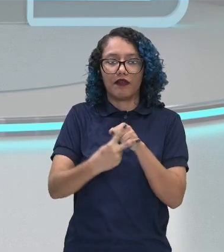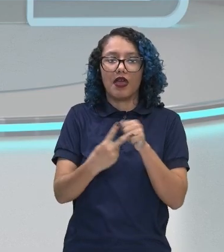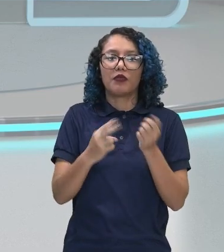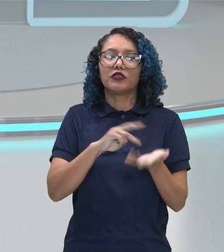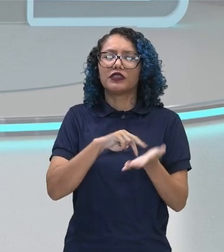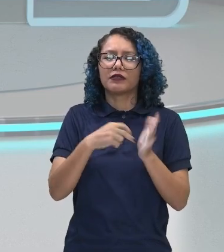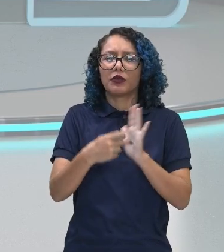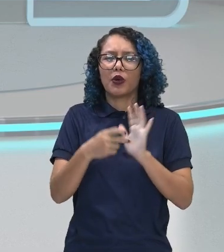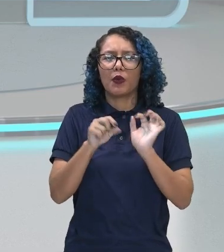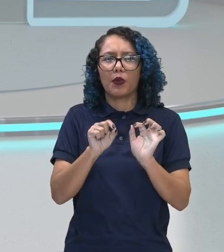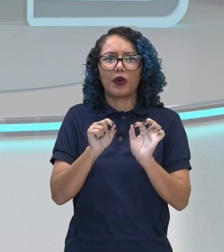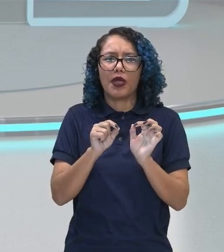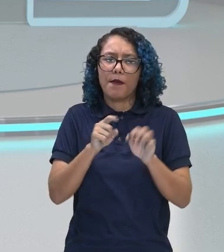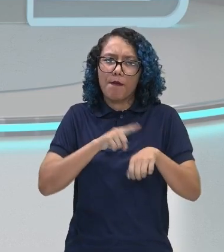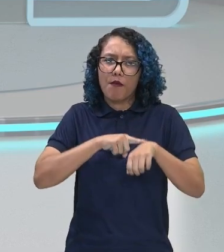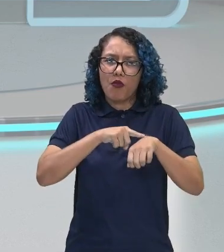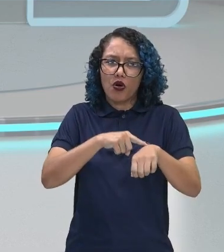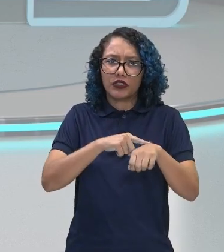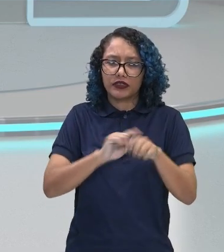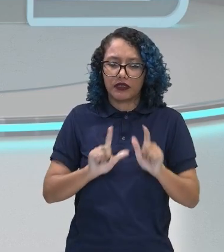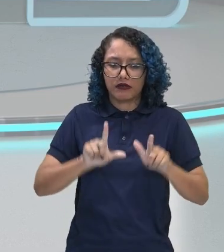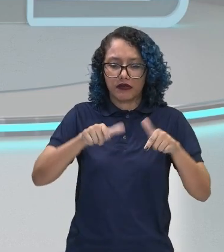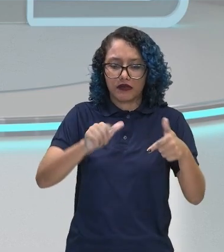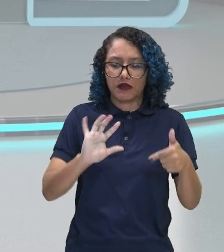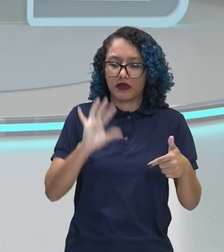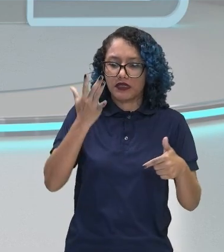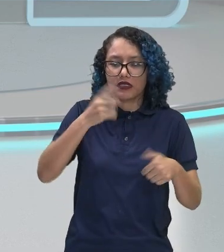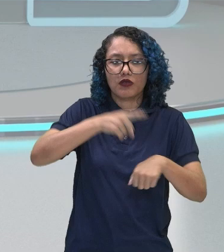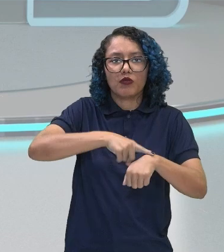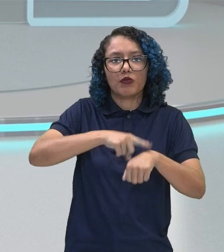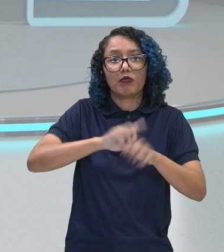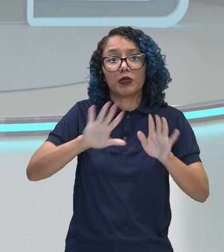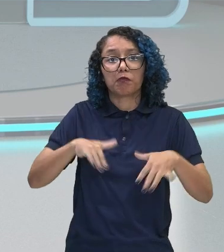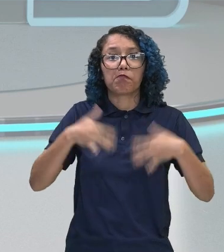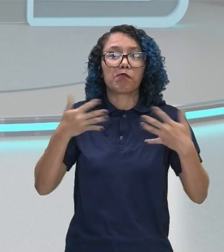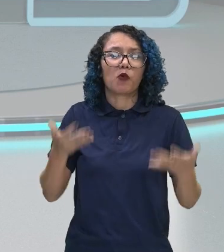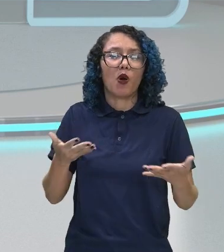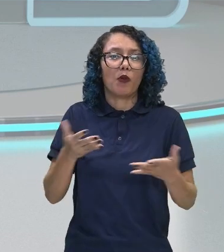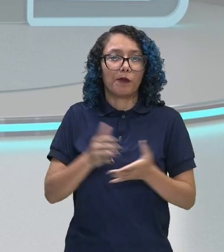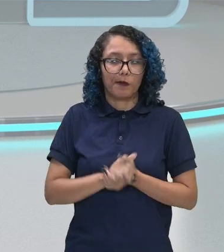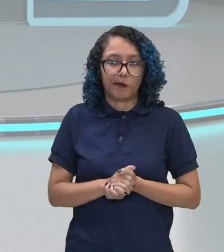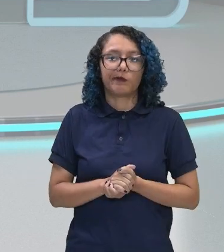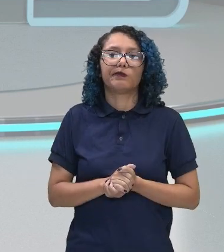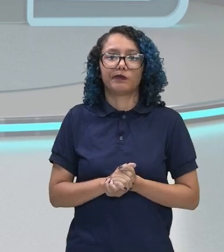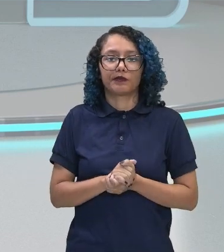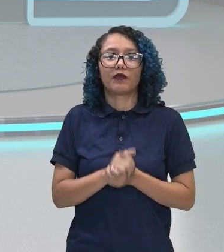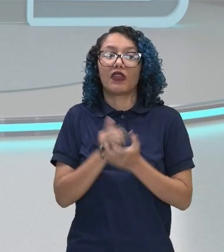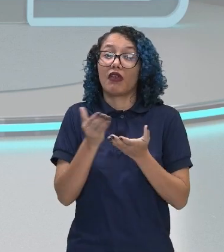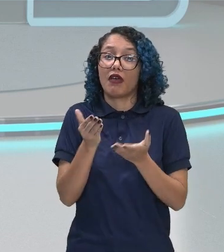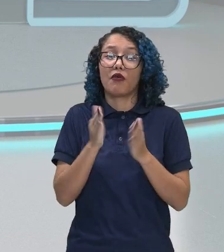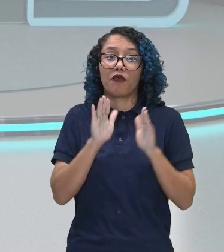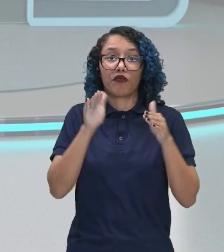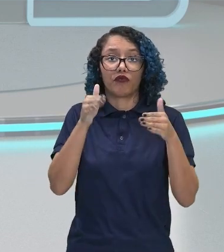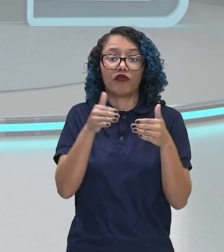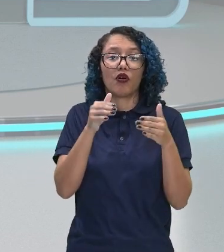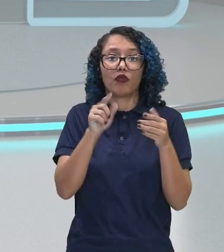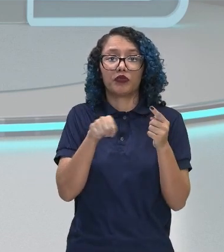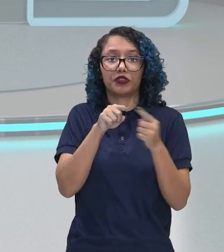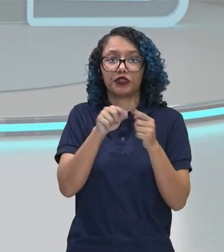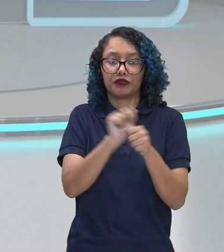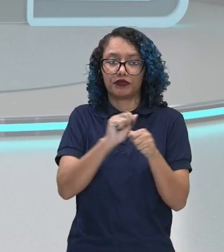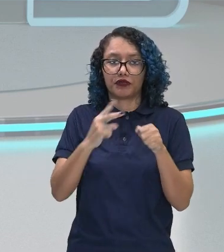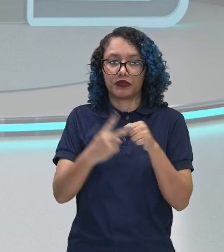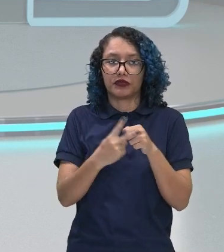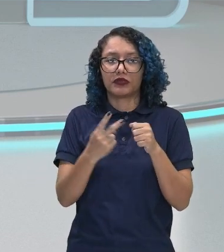advérbio que indica quando a ação está ocorrendo, tá? Olha a função dos advérbios, ele vai modificar, tá? É uma